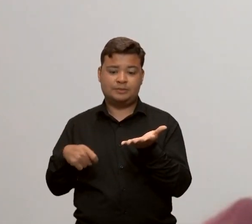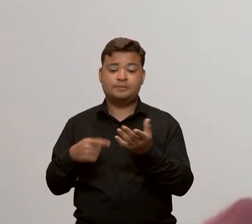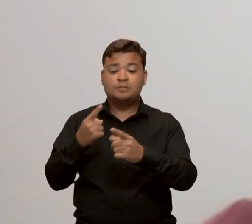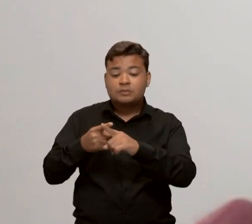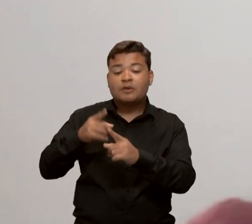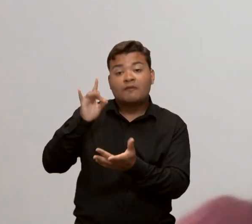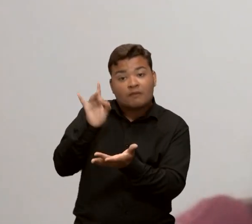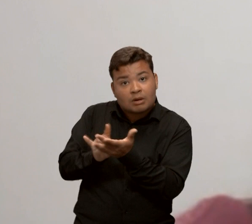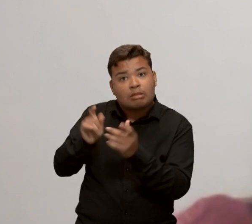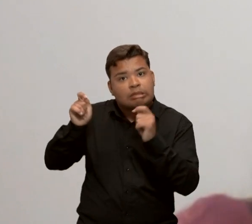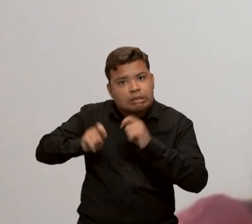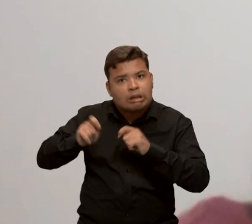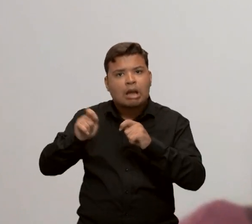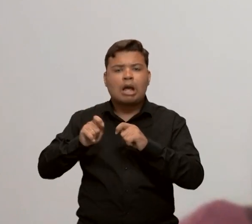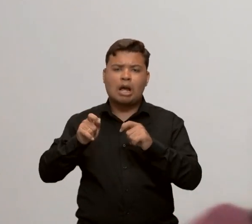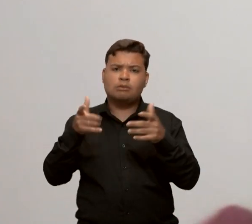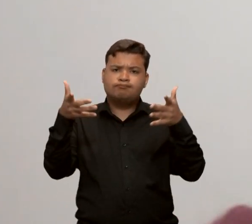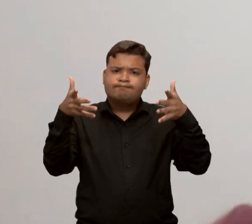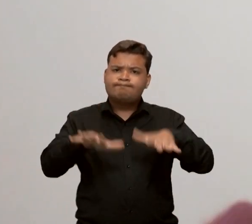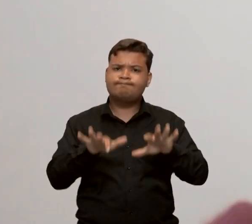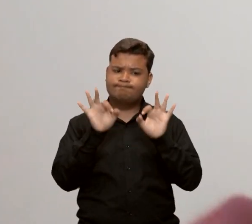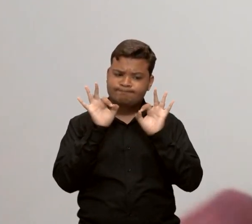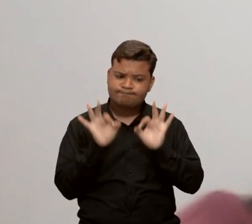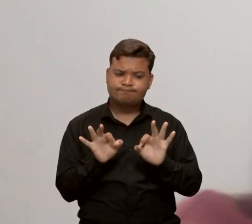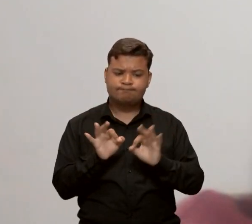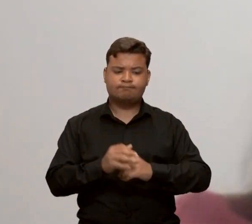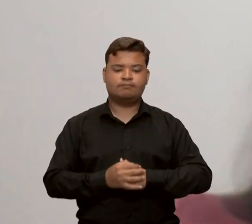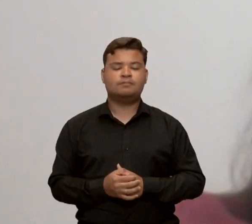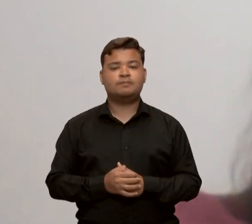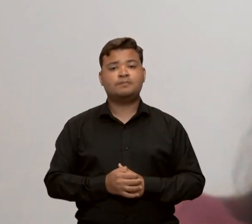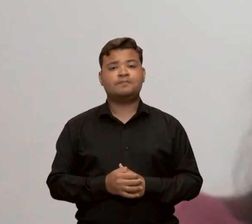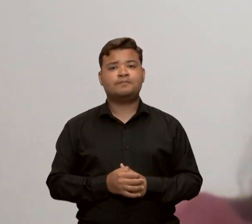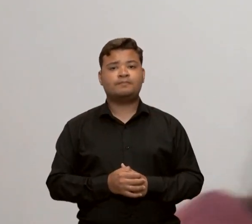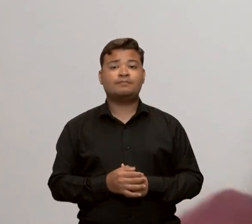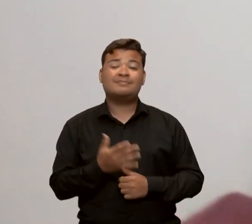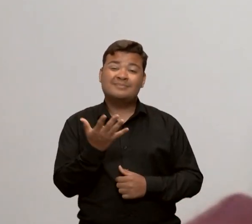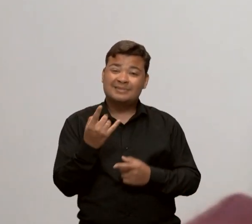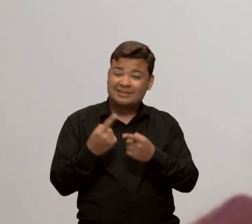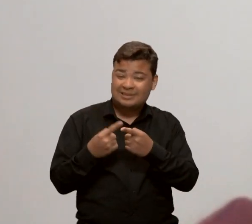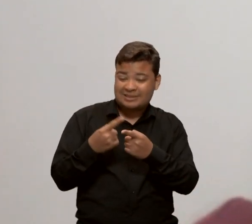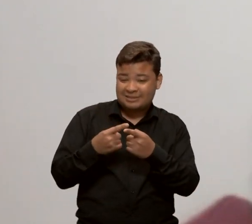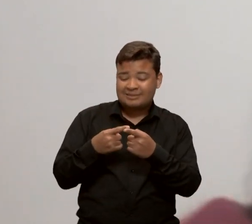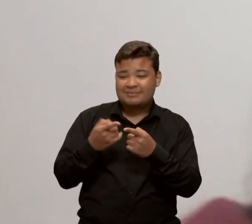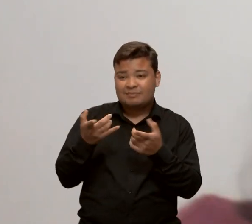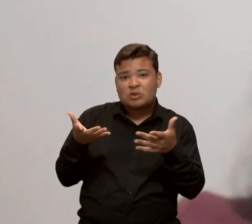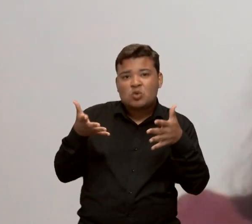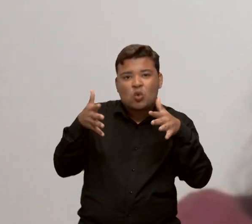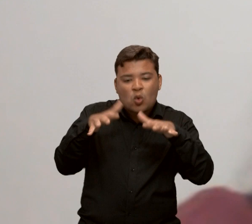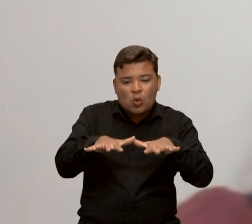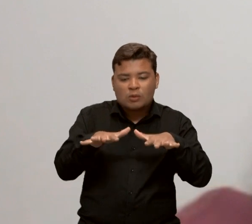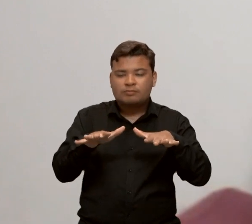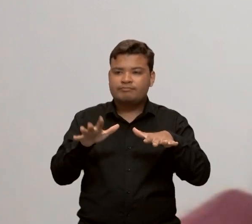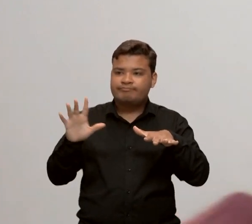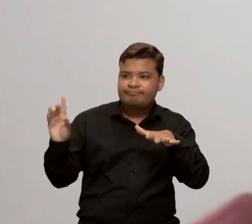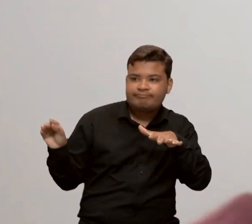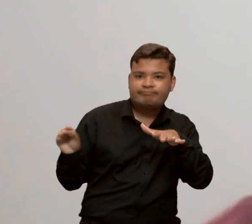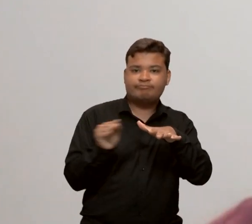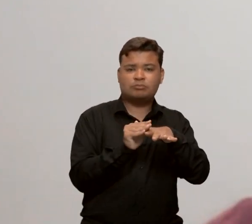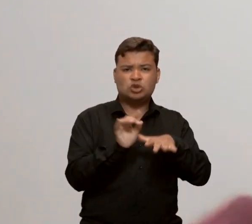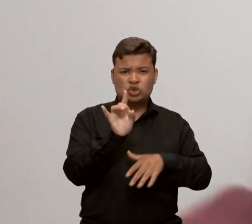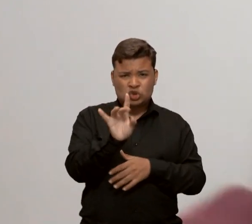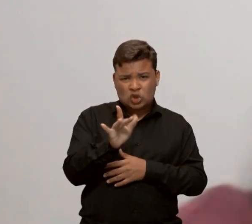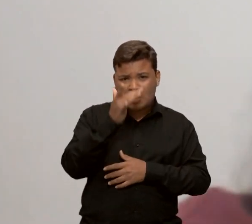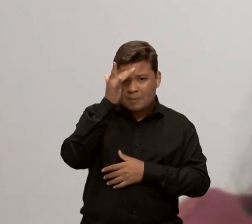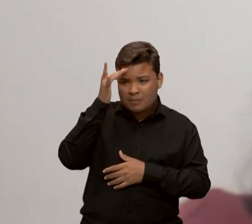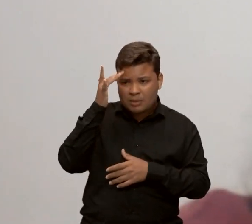uma inclusão de fato, né? Porque incluir não é só colocar a pessoa no espaço, né?